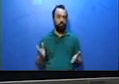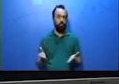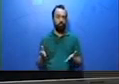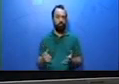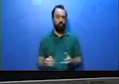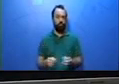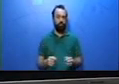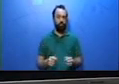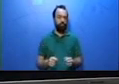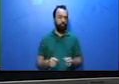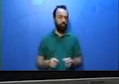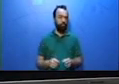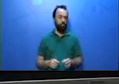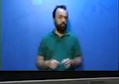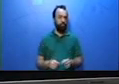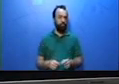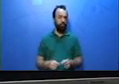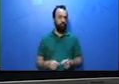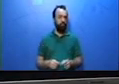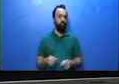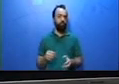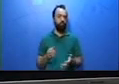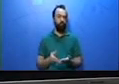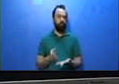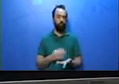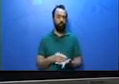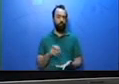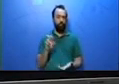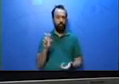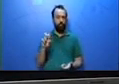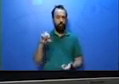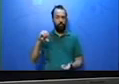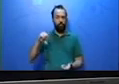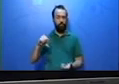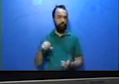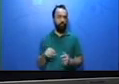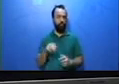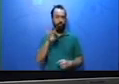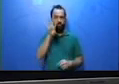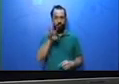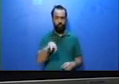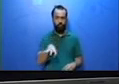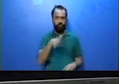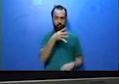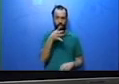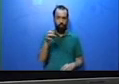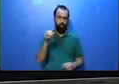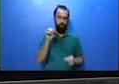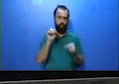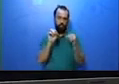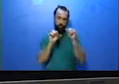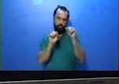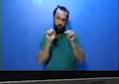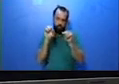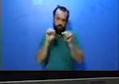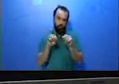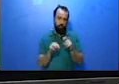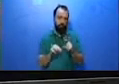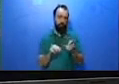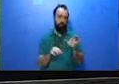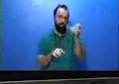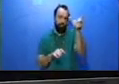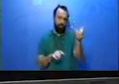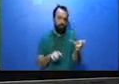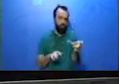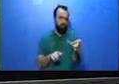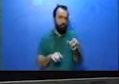Agora, página 59, nós vamos fazer essa lista, preenchendo essa lista. Palavrinhas com M de